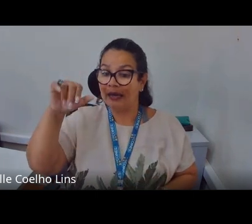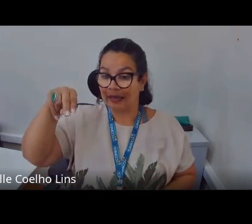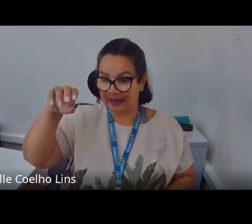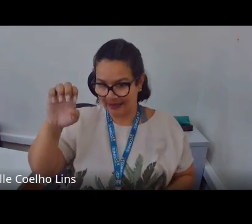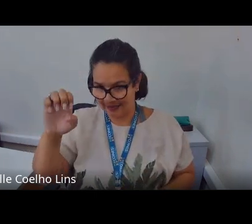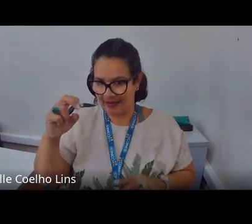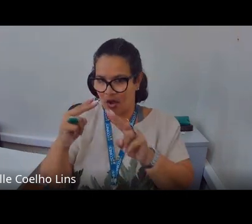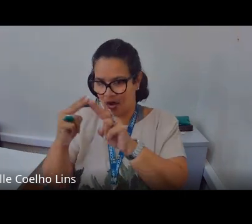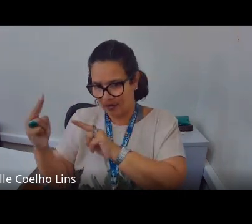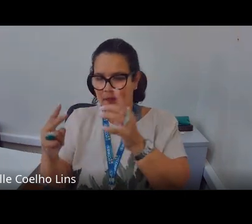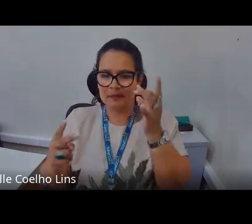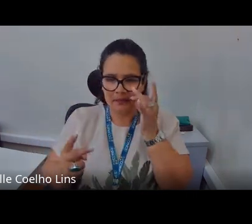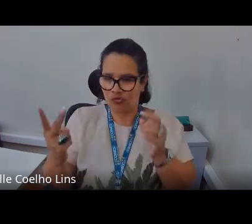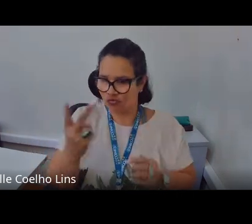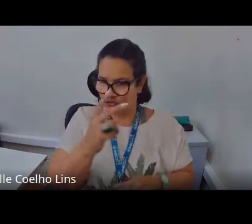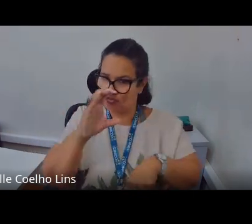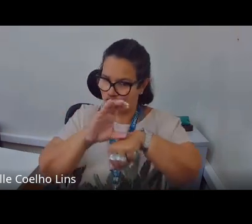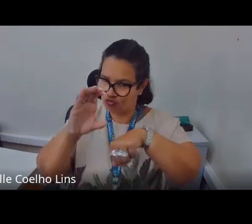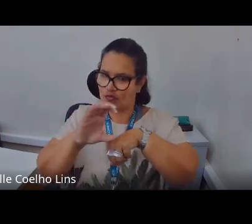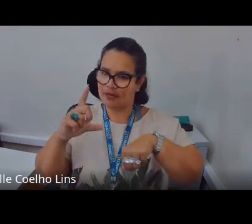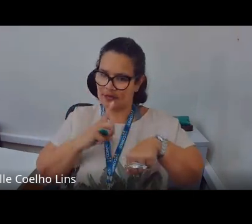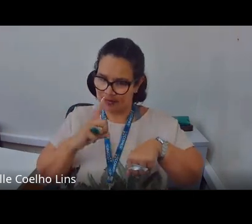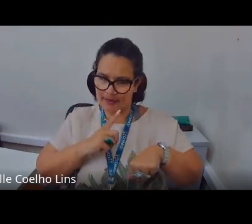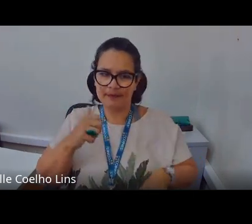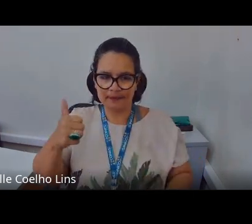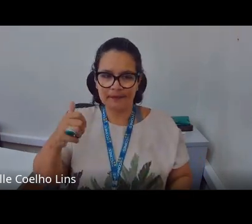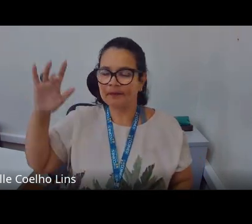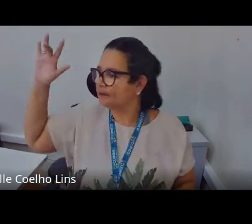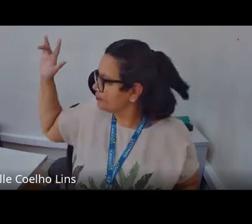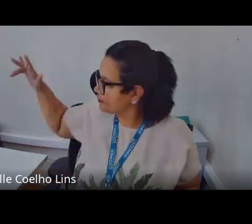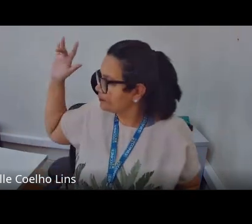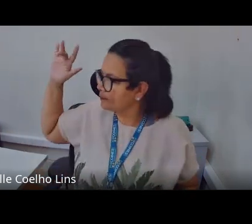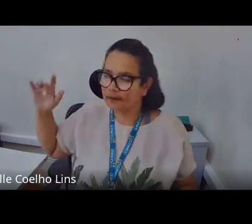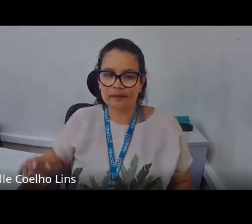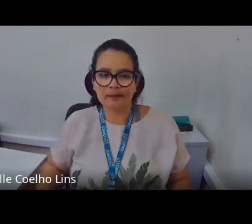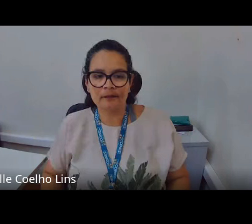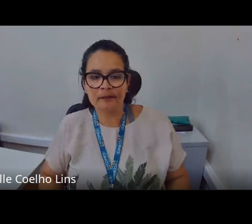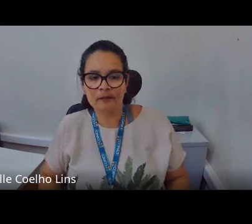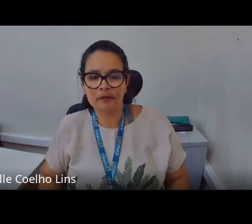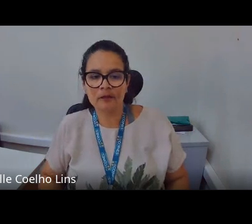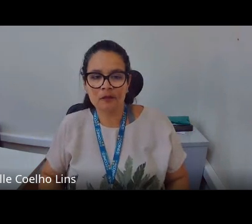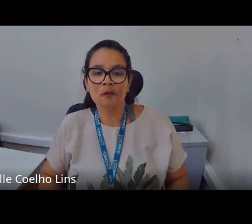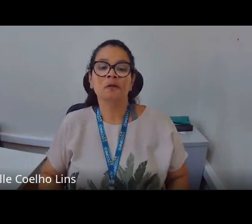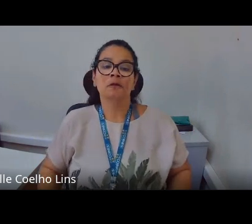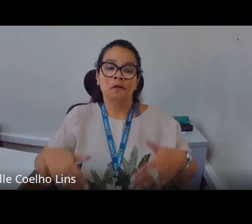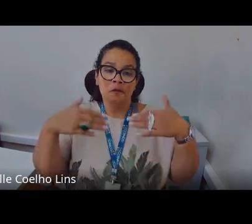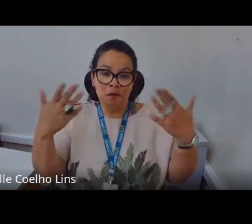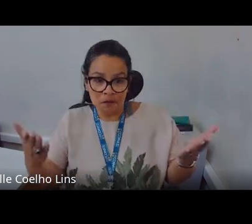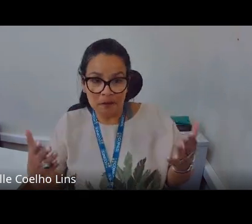Tanto no presencial, no online, tá? Esse é o curso que nós oferecemos aqui no INES. Pode